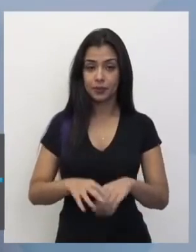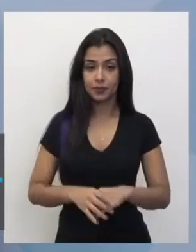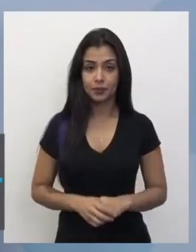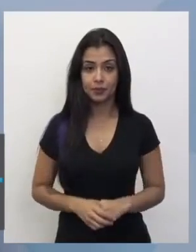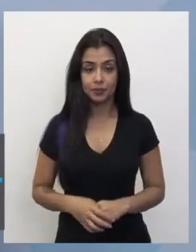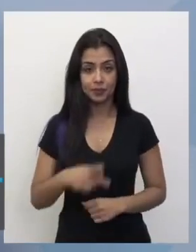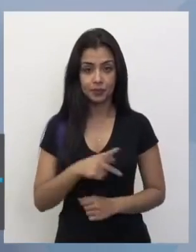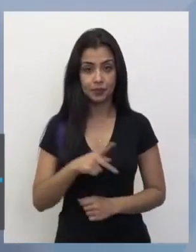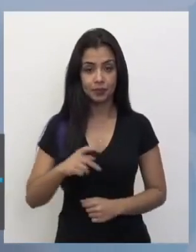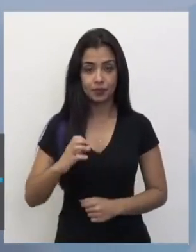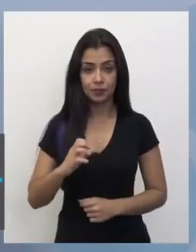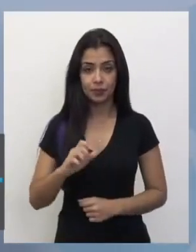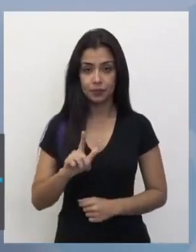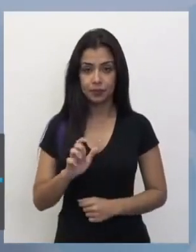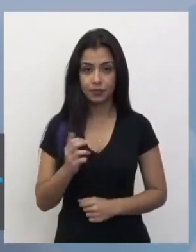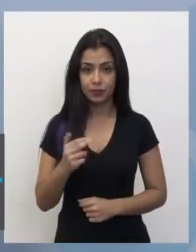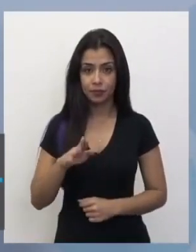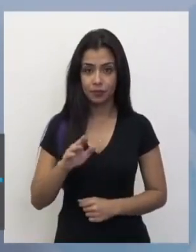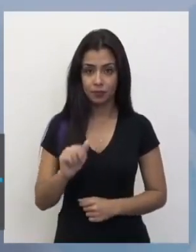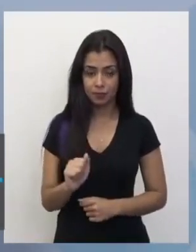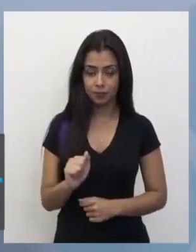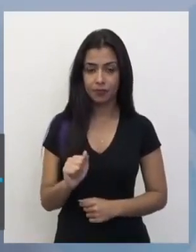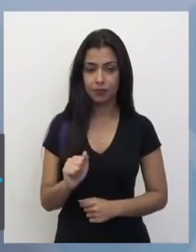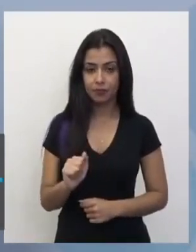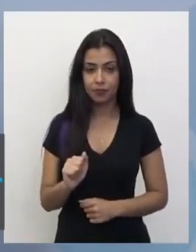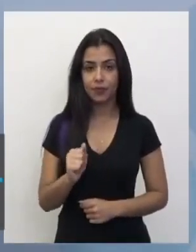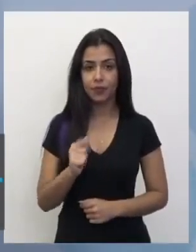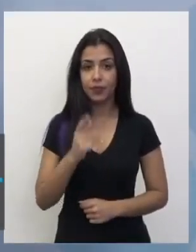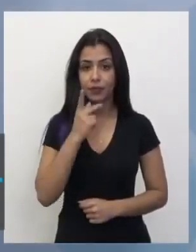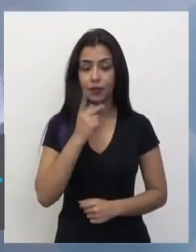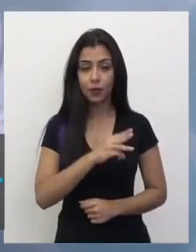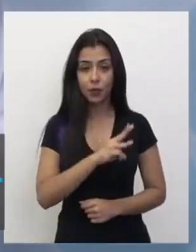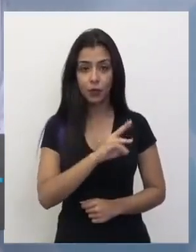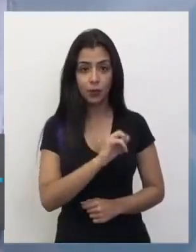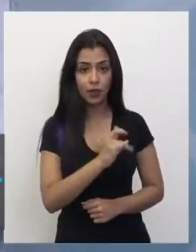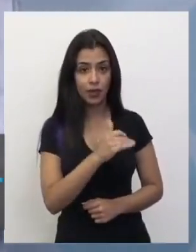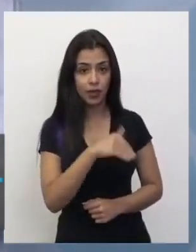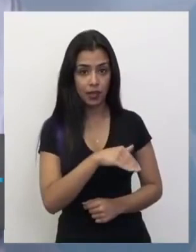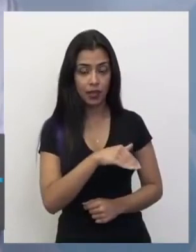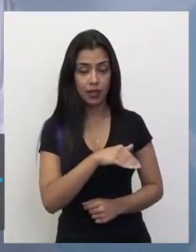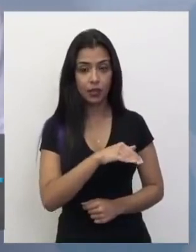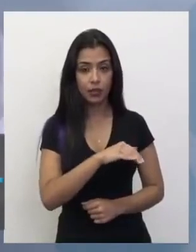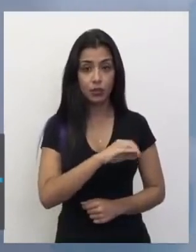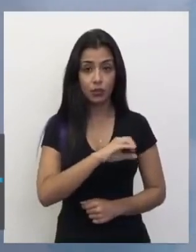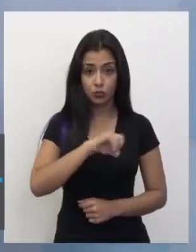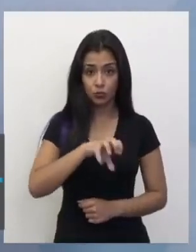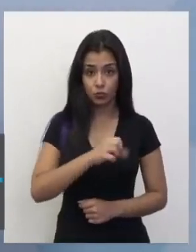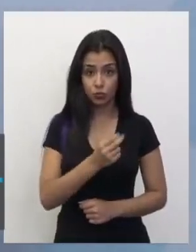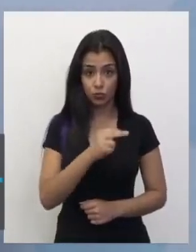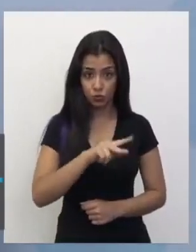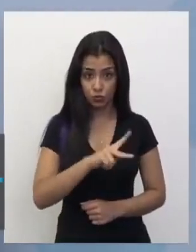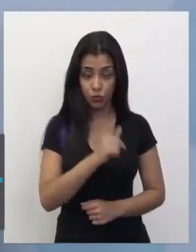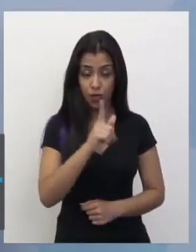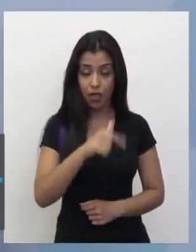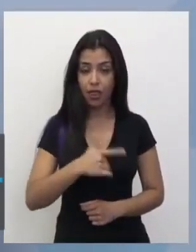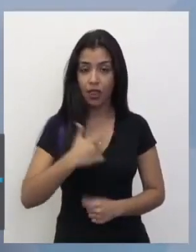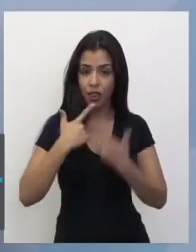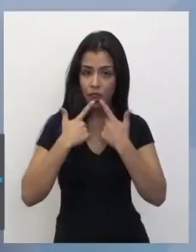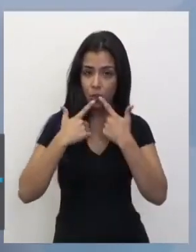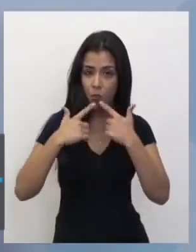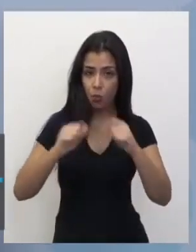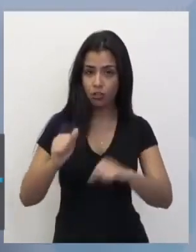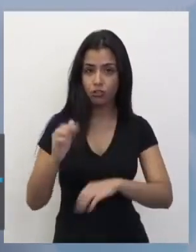Professora Clelma, William, o John Luke, o entrevistado, linguagem formal.